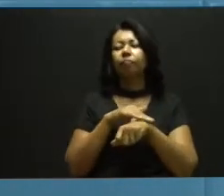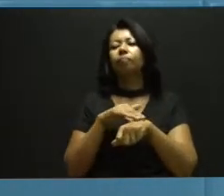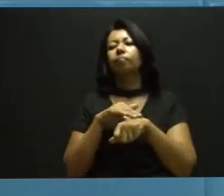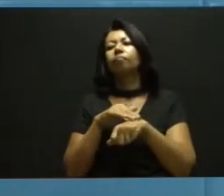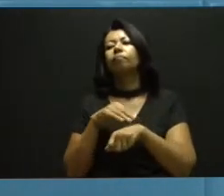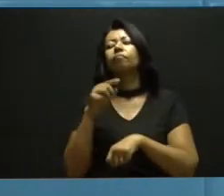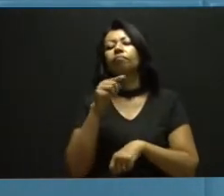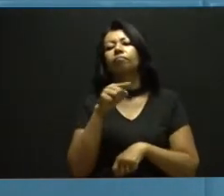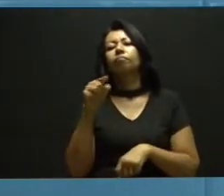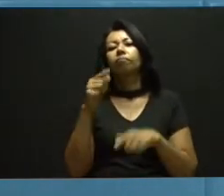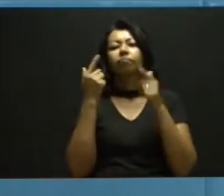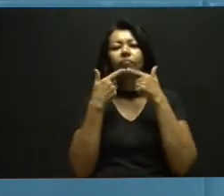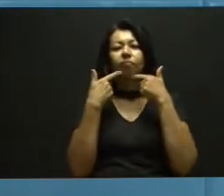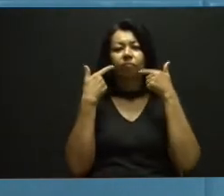gostei do meu sorriso